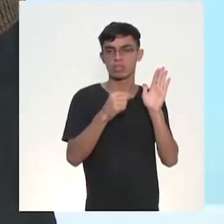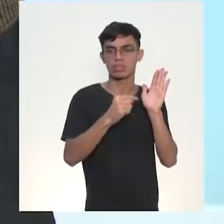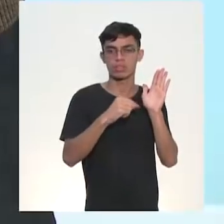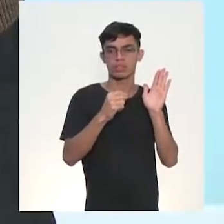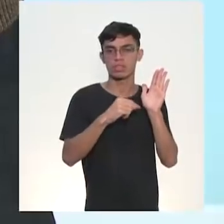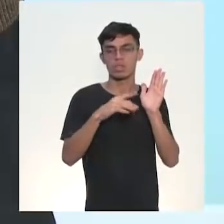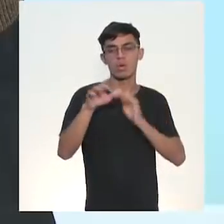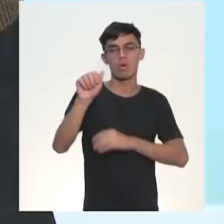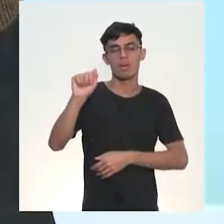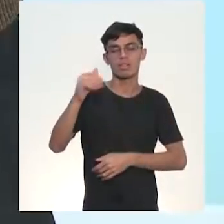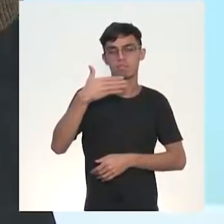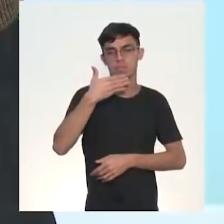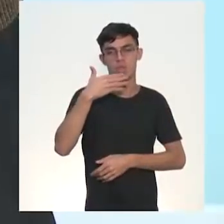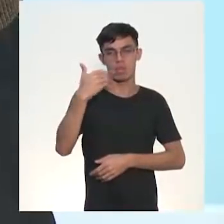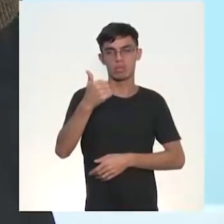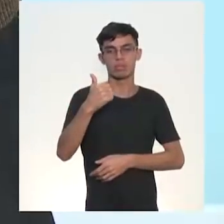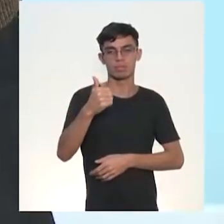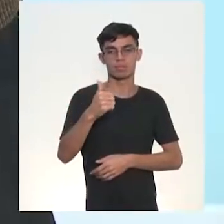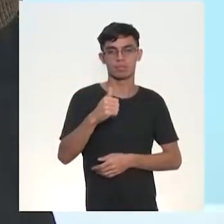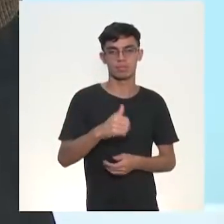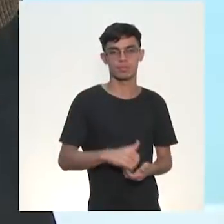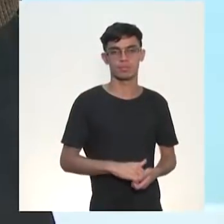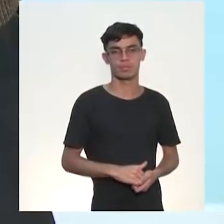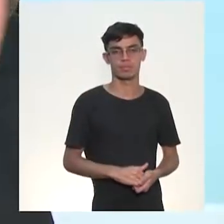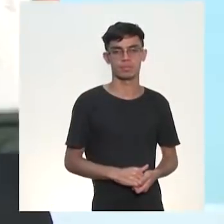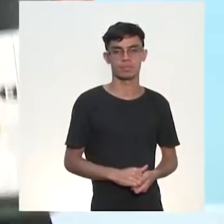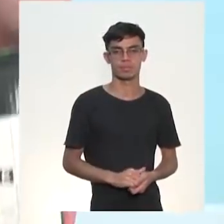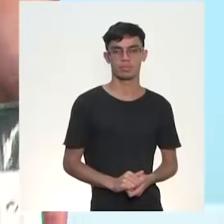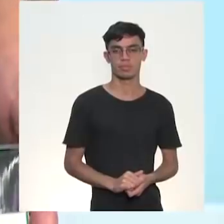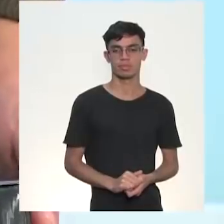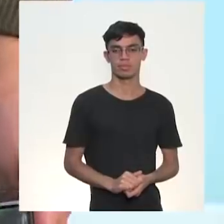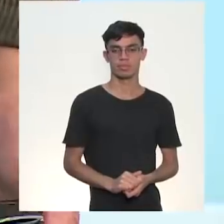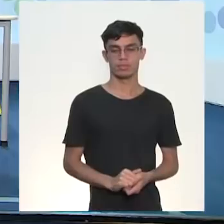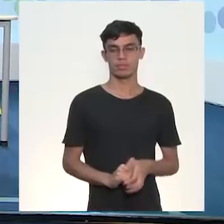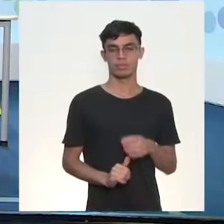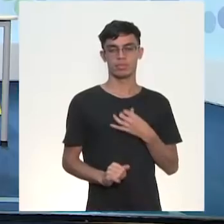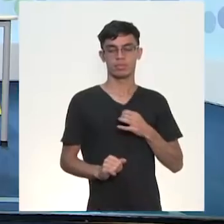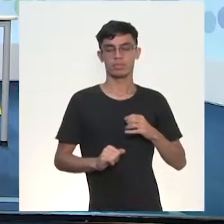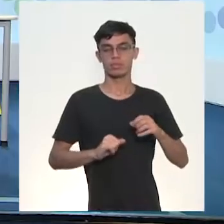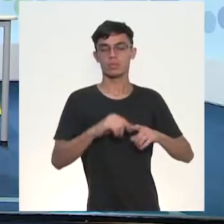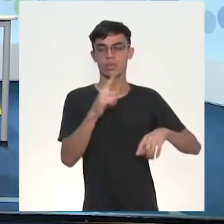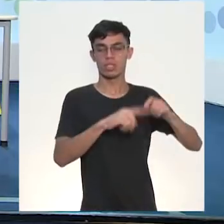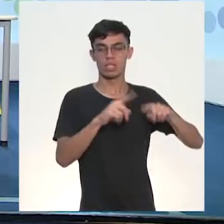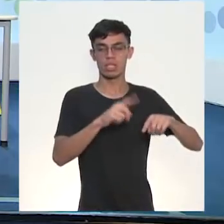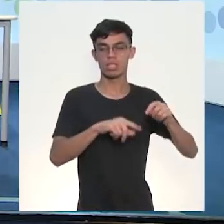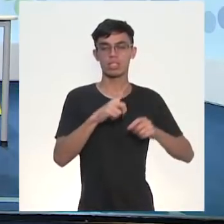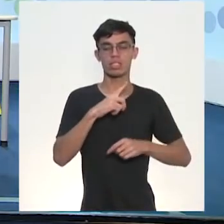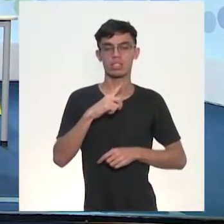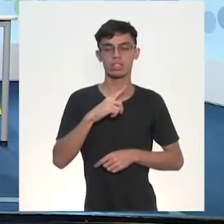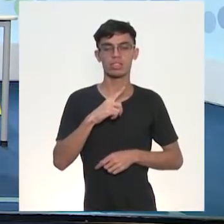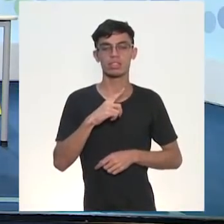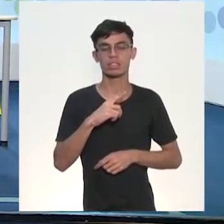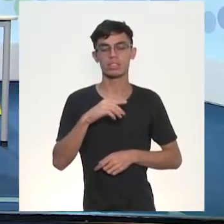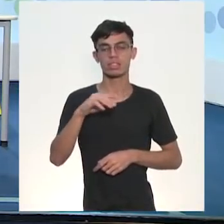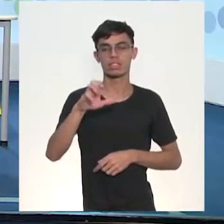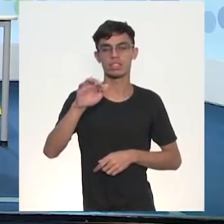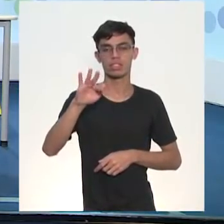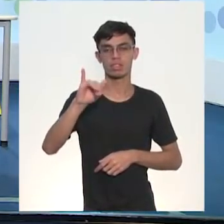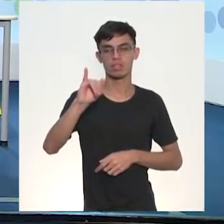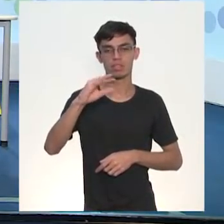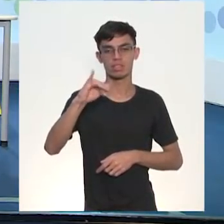ele é mais eficiente, né, para essa categoria de aparelhos. Sim. Os aparelhos que têm a eficiência classificada como